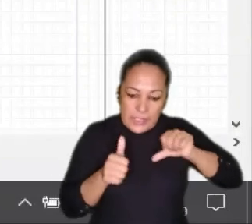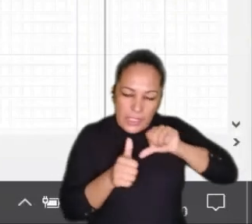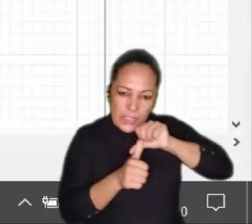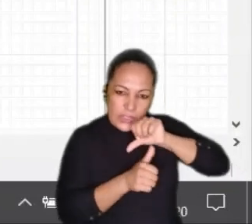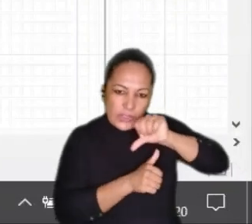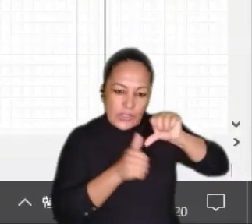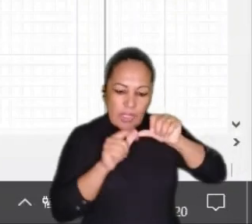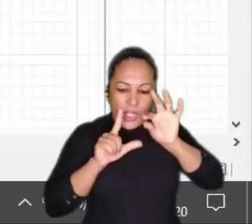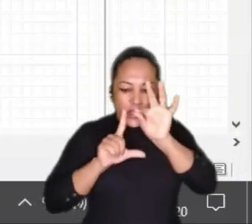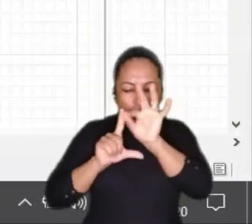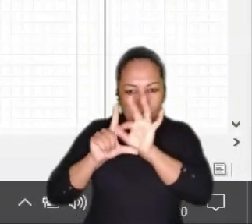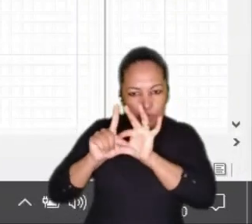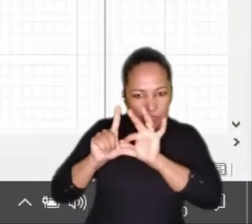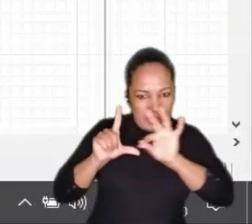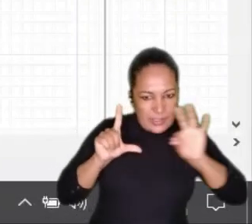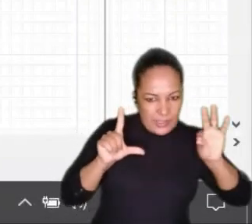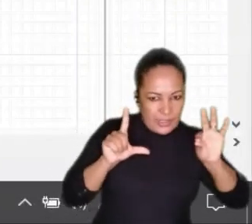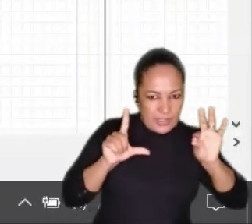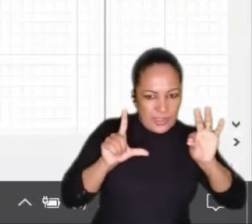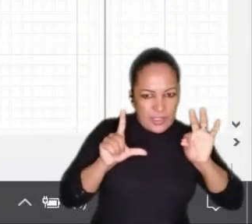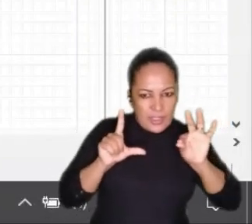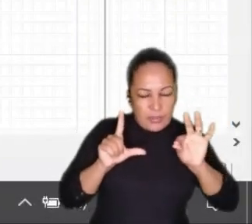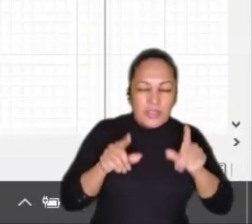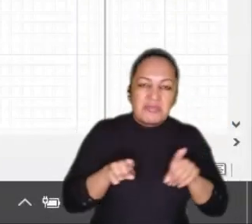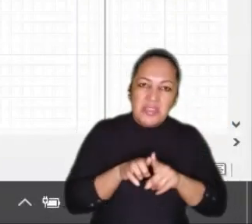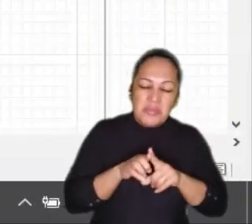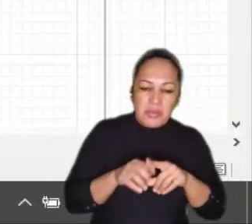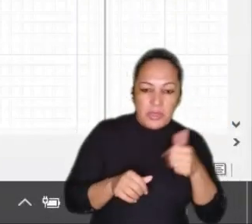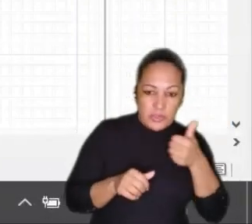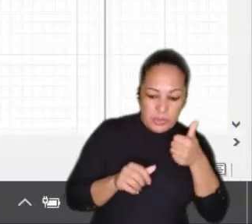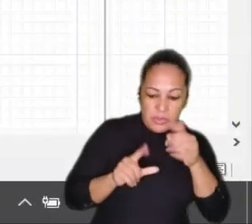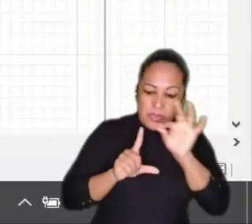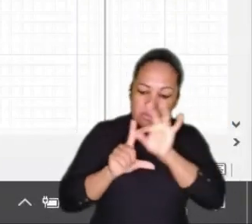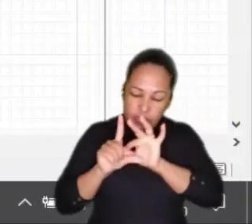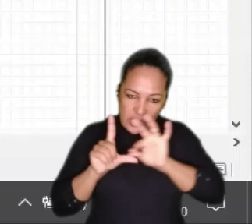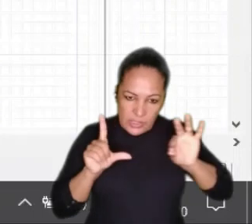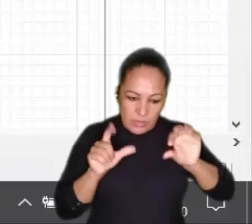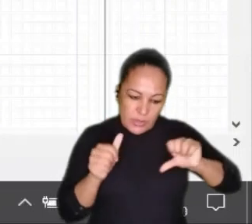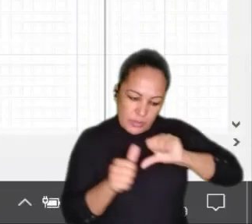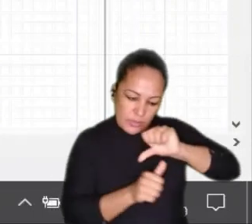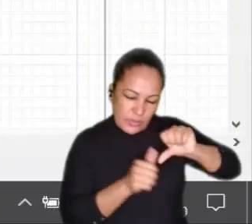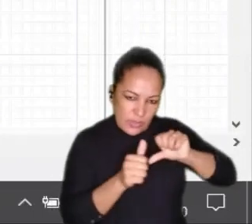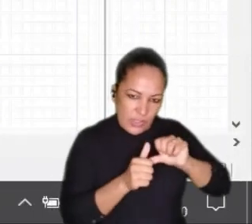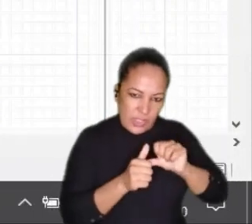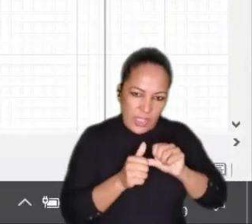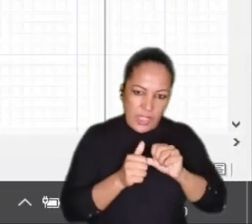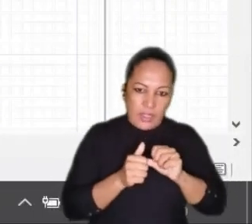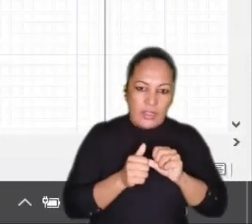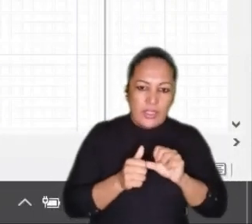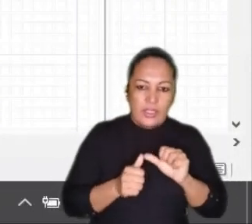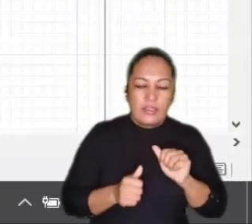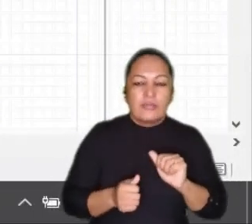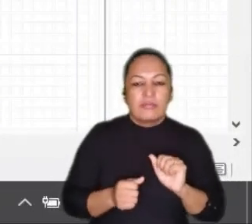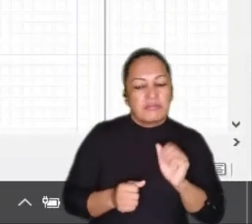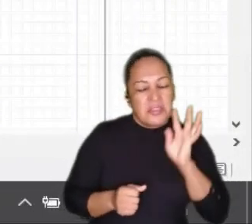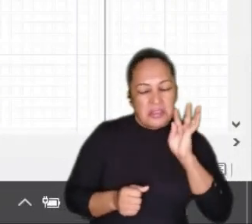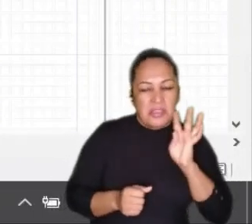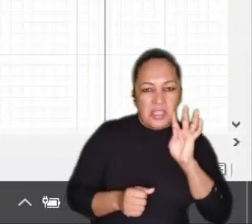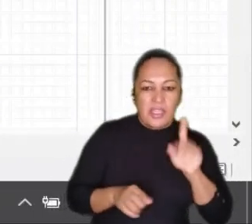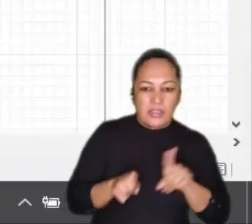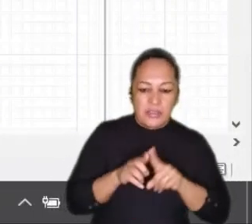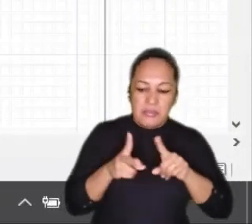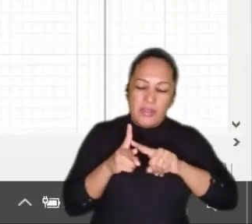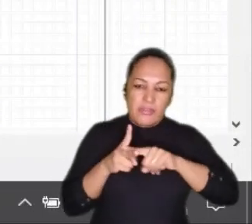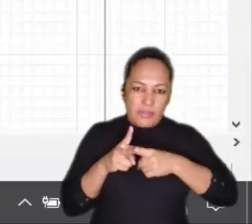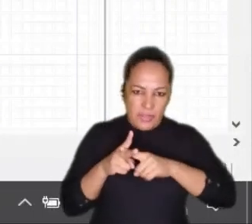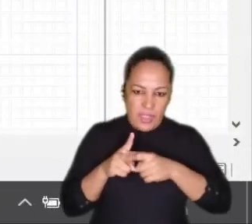e converter ele no diagrama e posso fazer o caminho inverso. Eu posso fazer primeiro o diagrama e depois converter ele no código SQL.